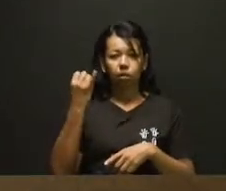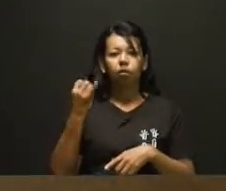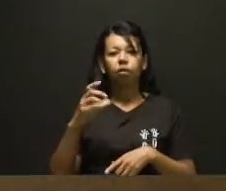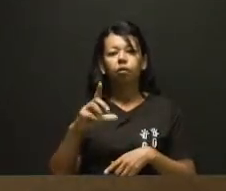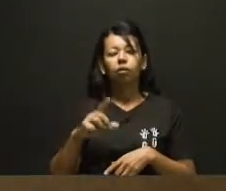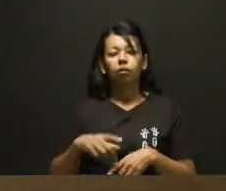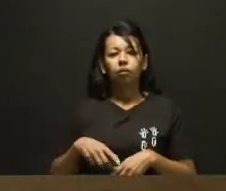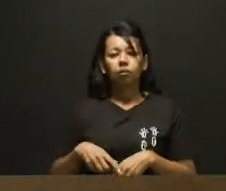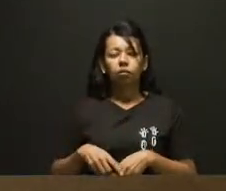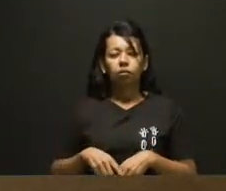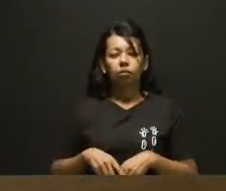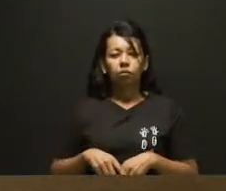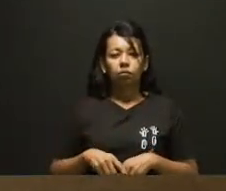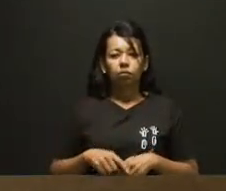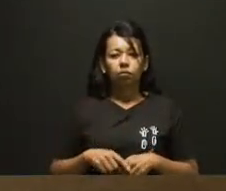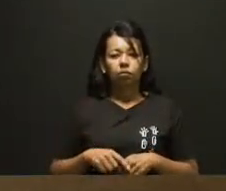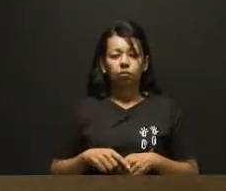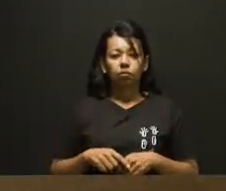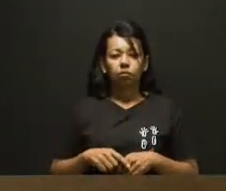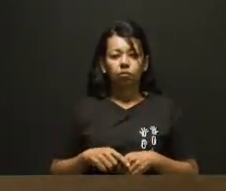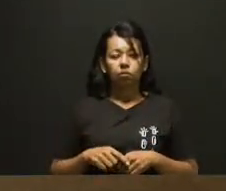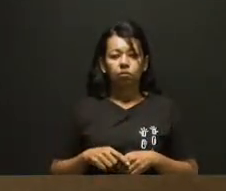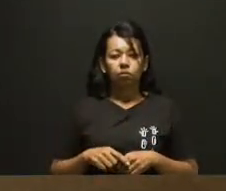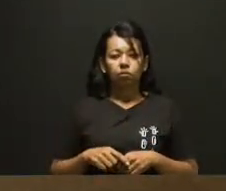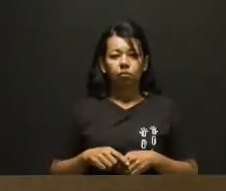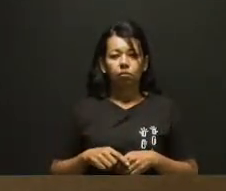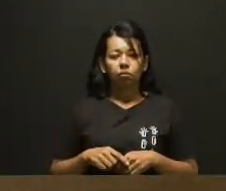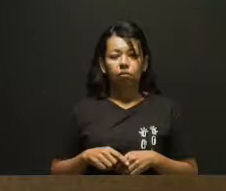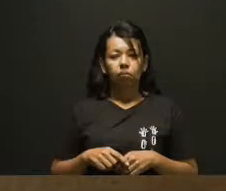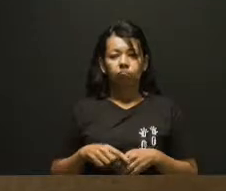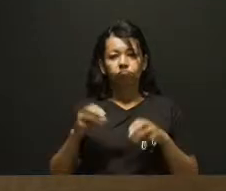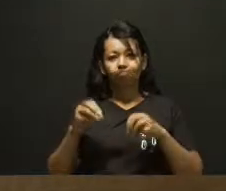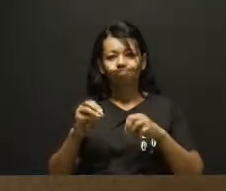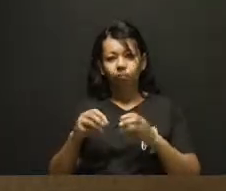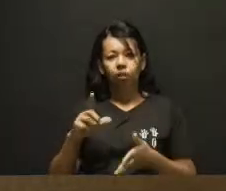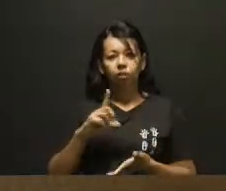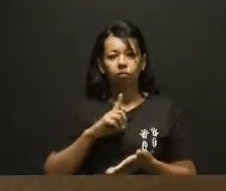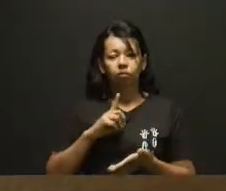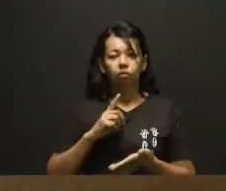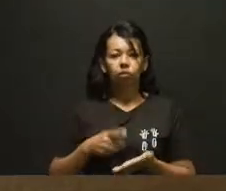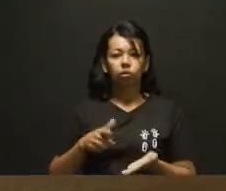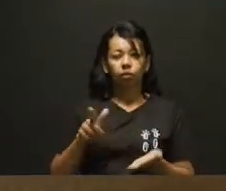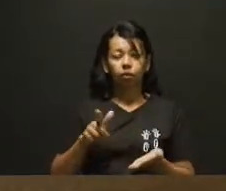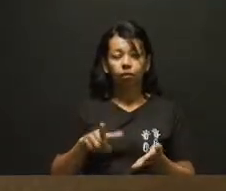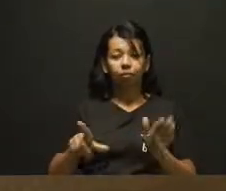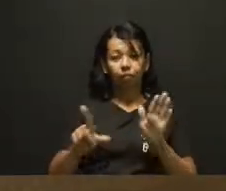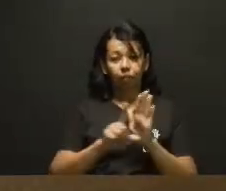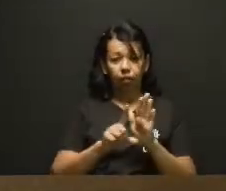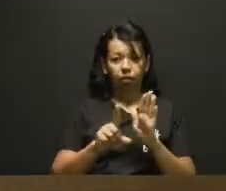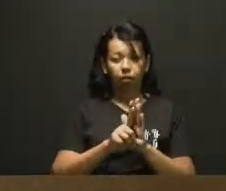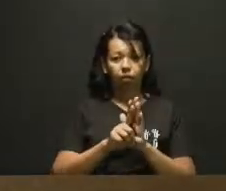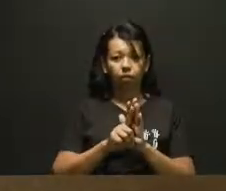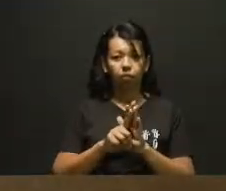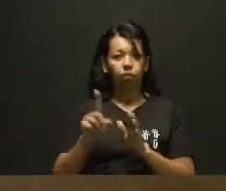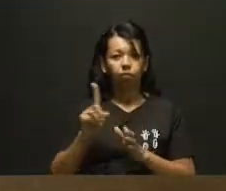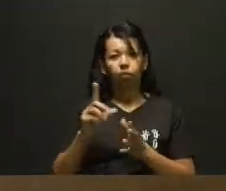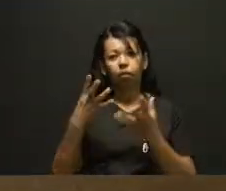lei eu não aceito de maneira alguma eu fui para a escola